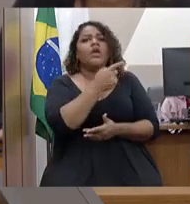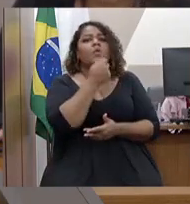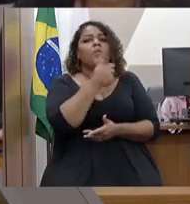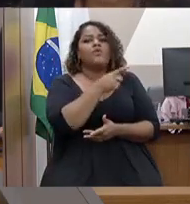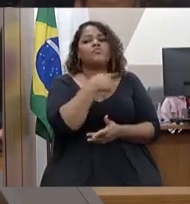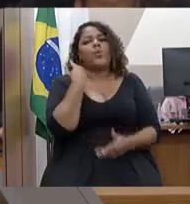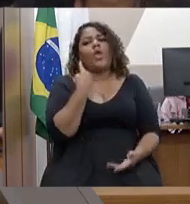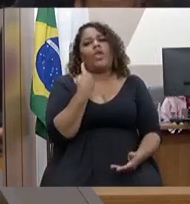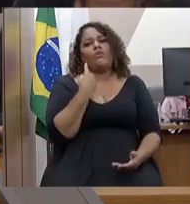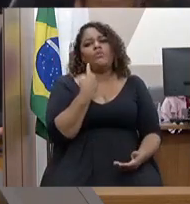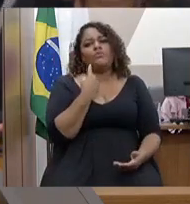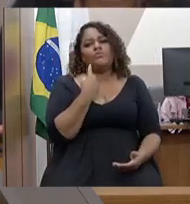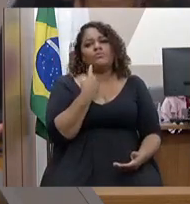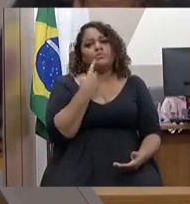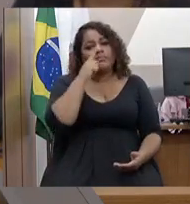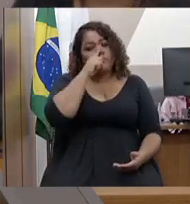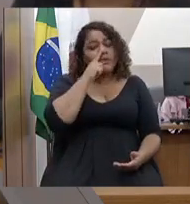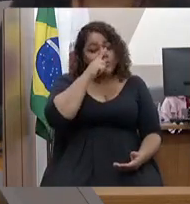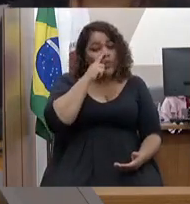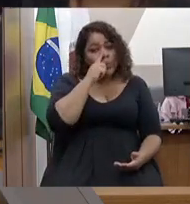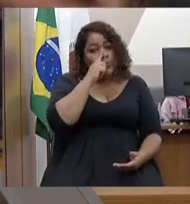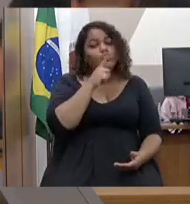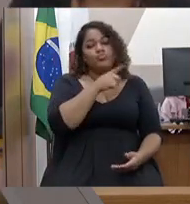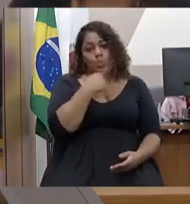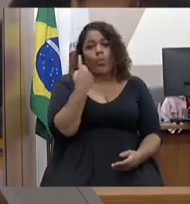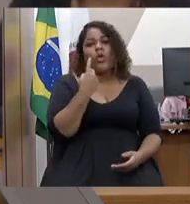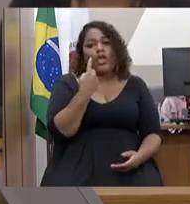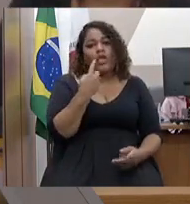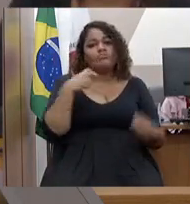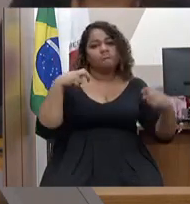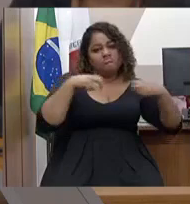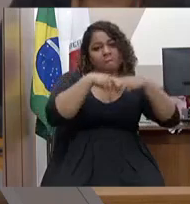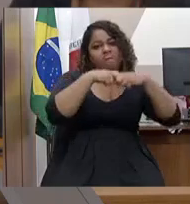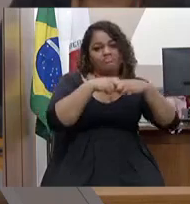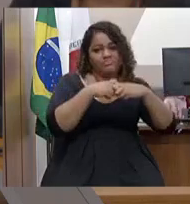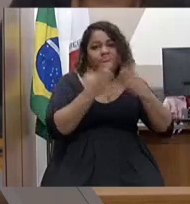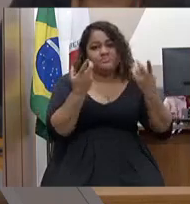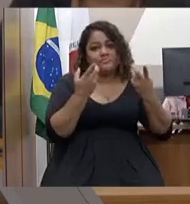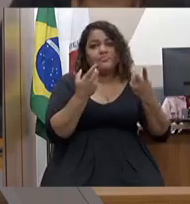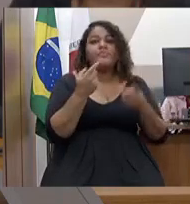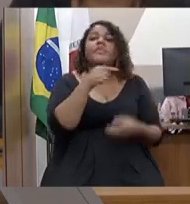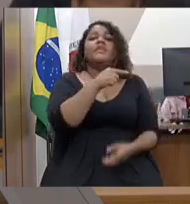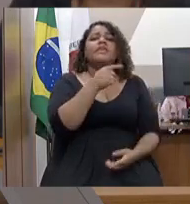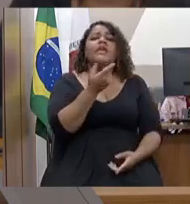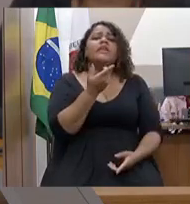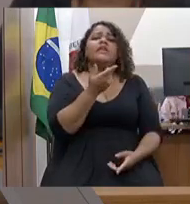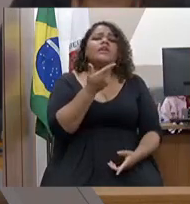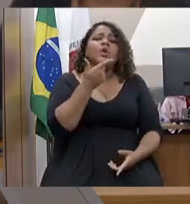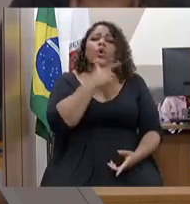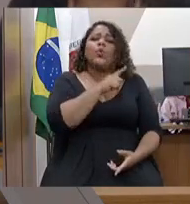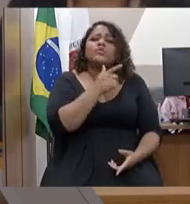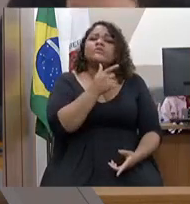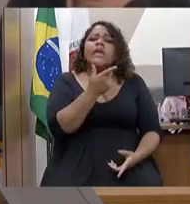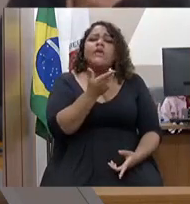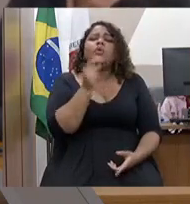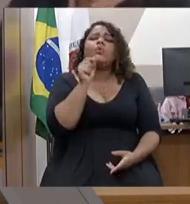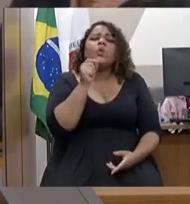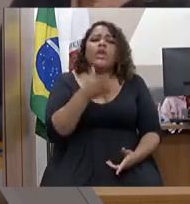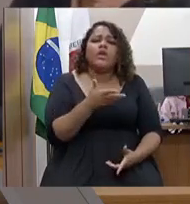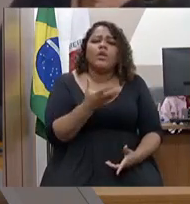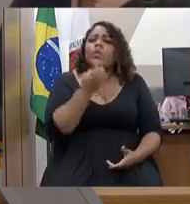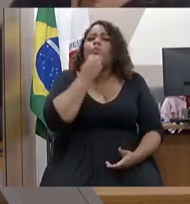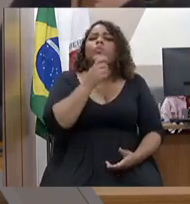debaixo de uma roda de um caminhão de bar da roda de um ônibus e o que que ele ganha com isso isso é toda hora